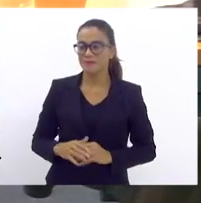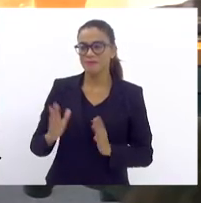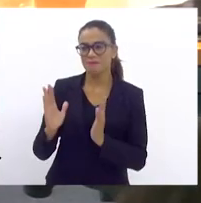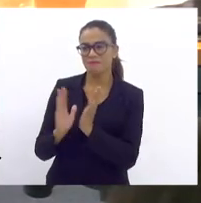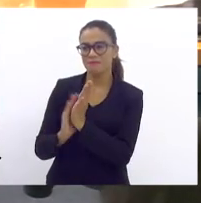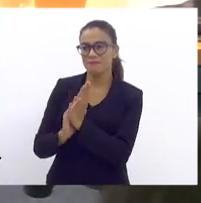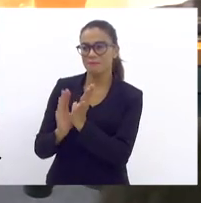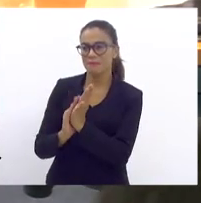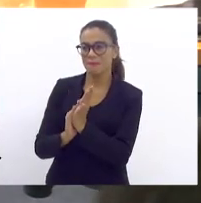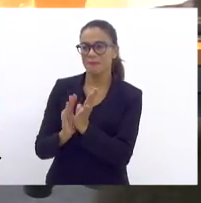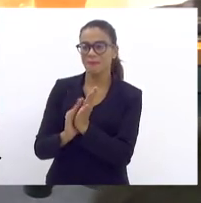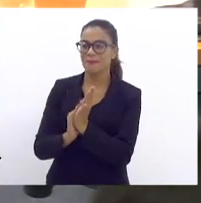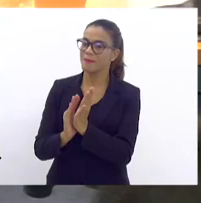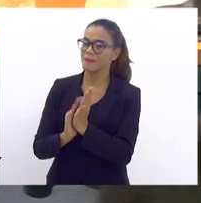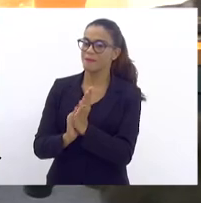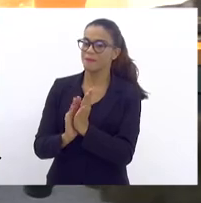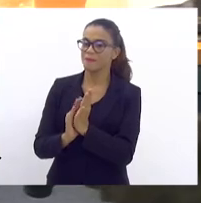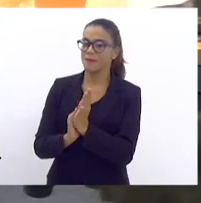salva de palmas